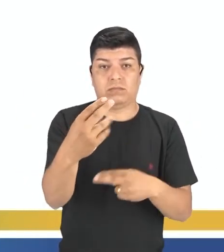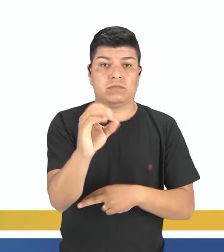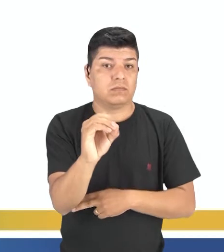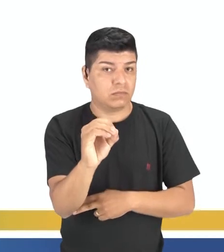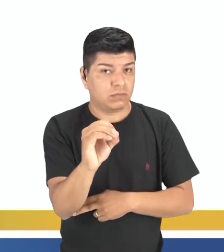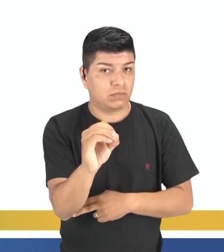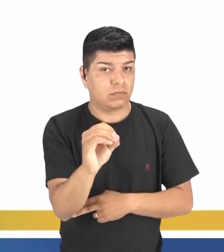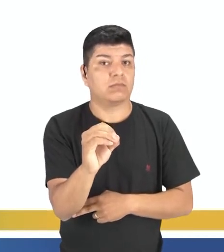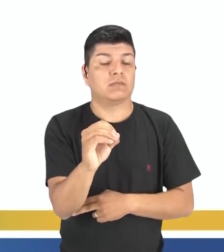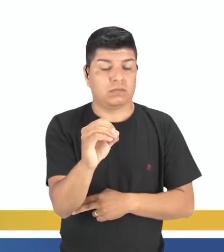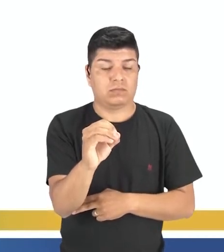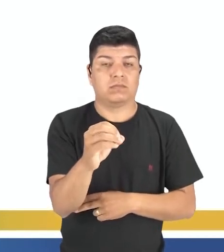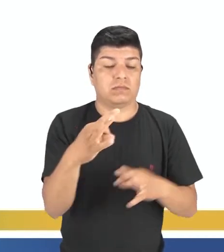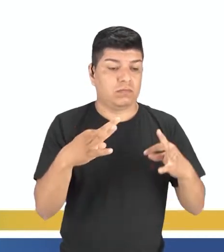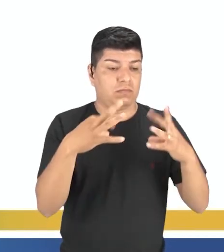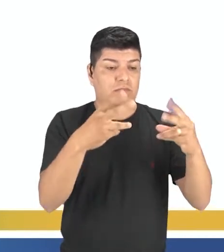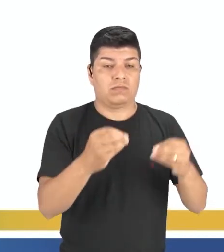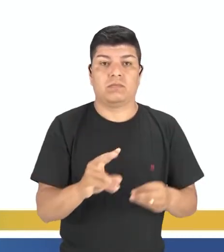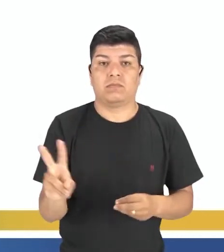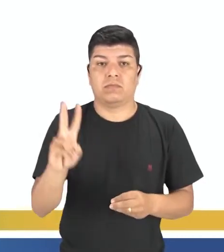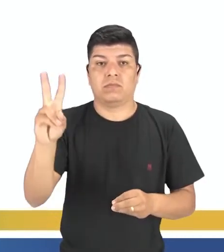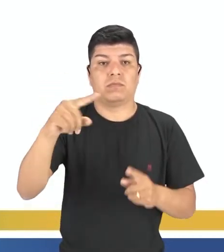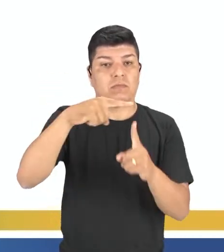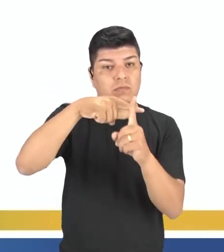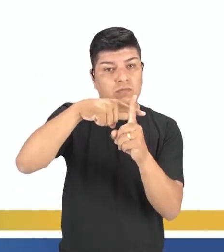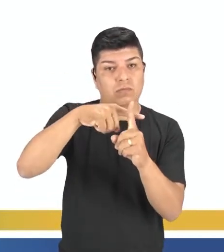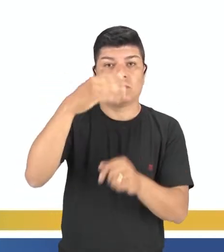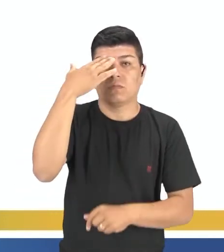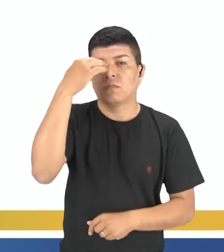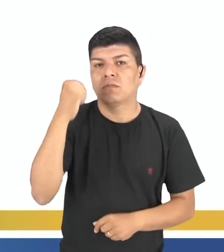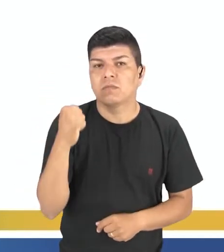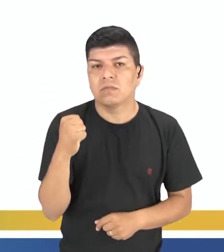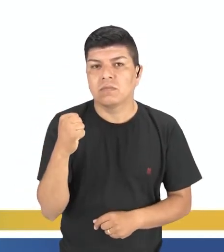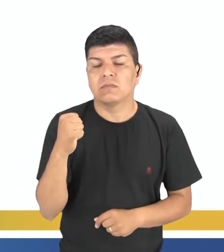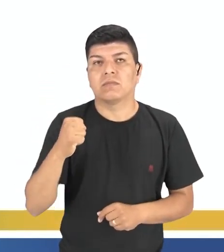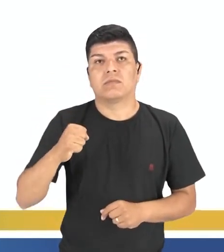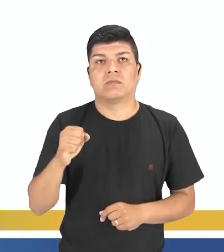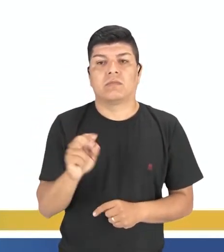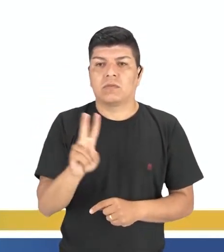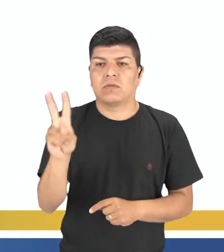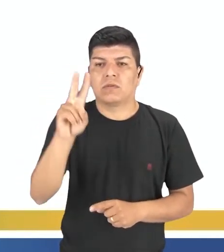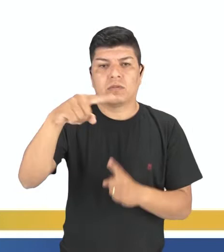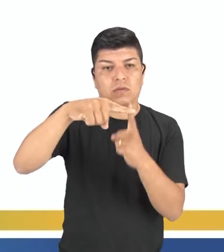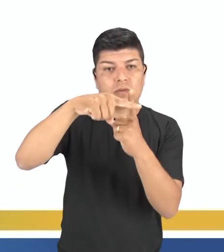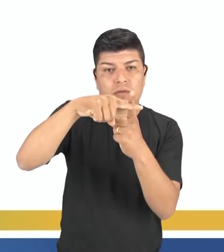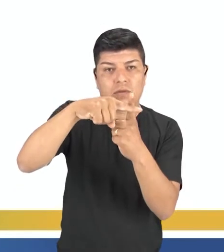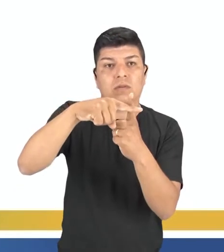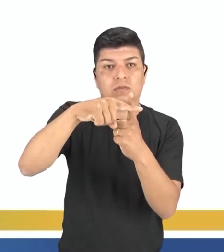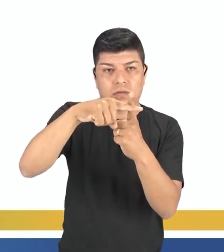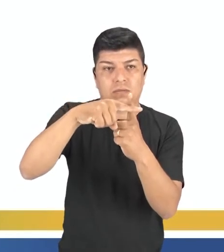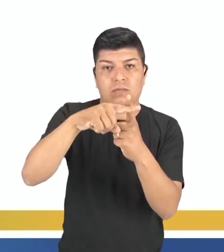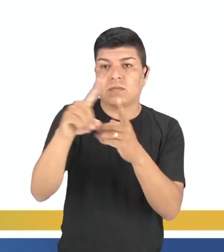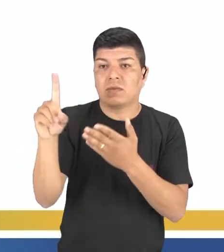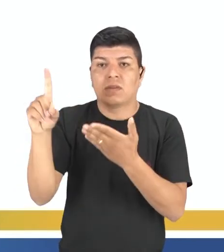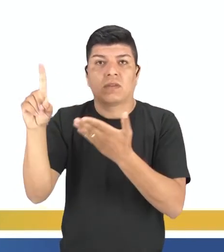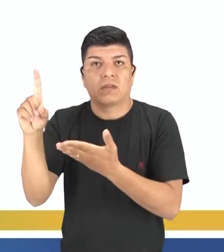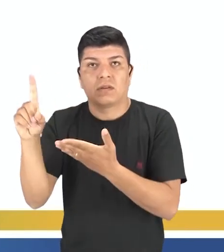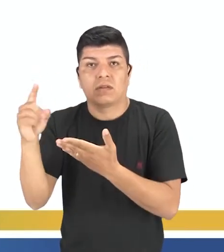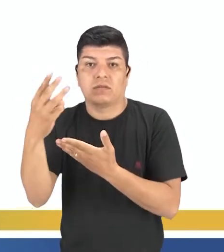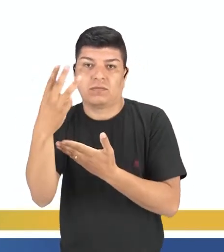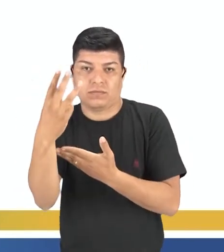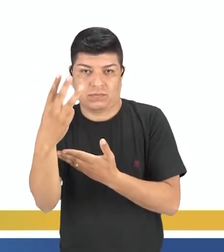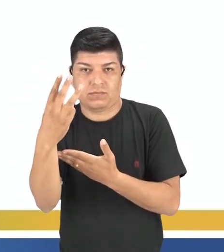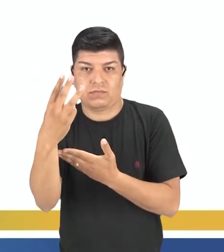significa dizer que vamos pegar todos os valores positivos. Ou seja, os valores positivos estão à direita de